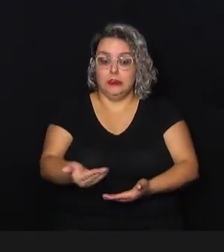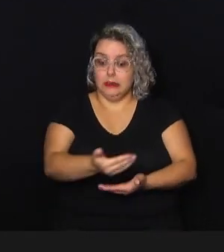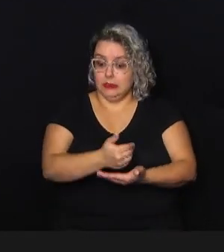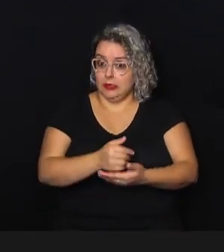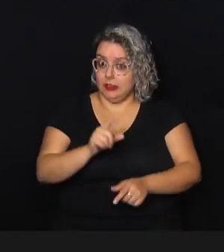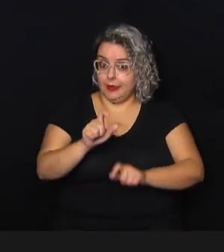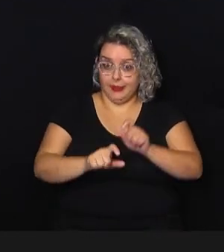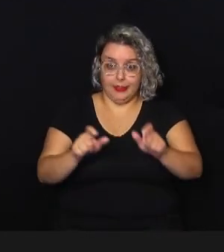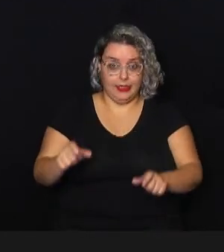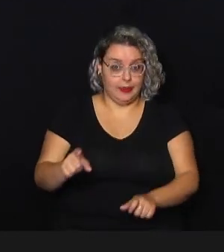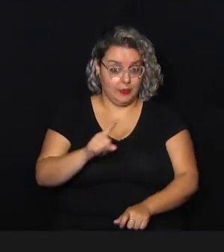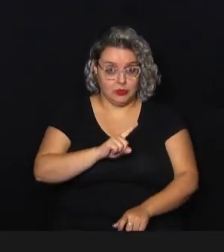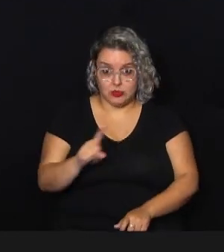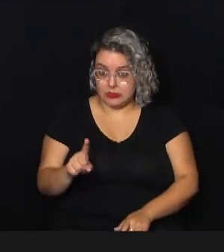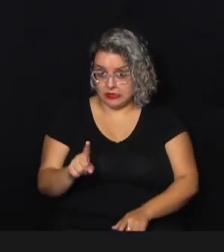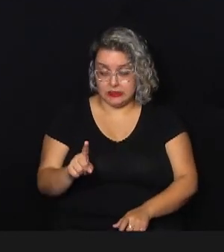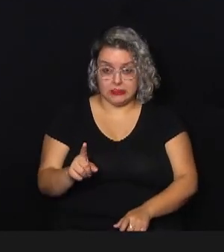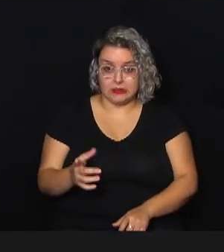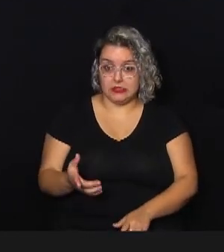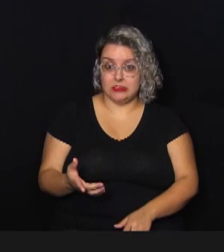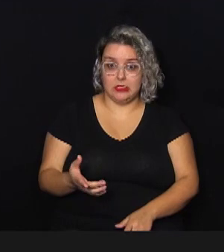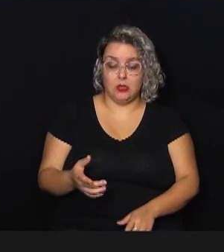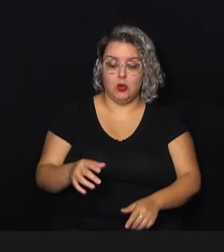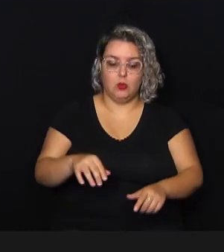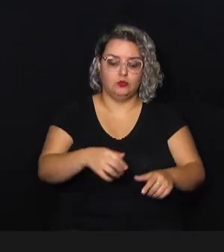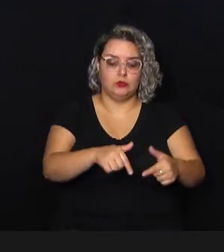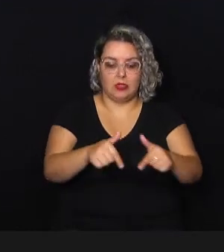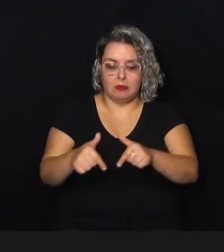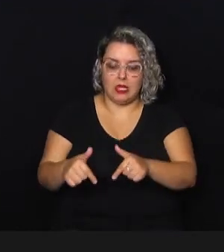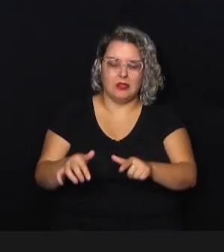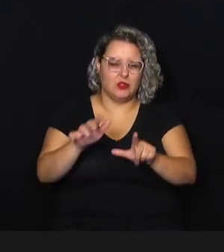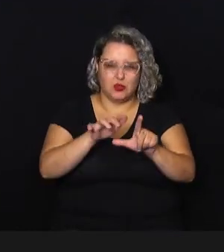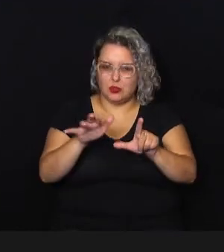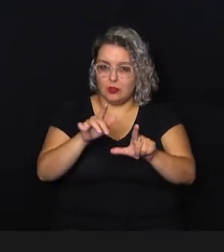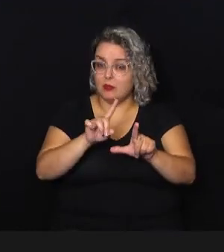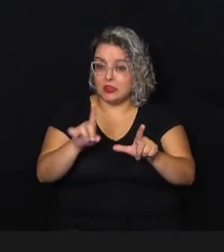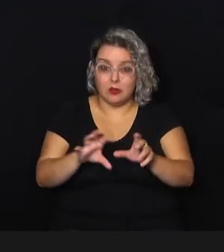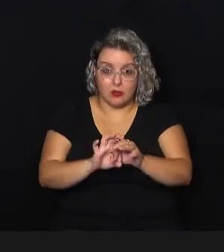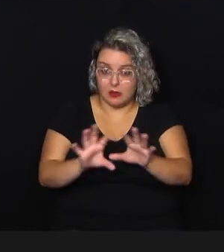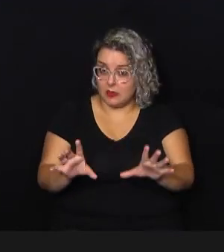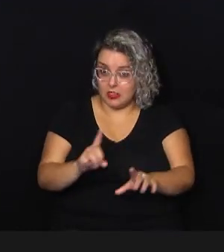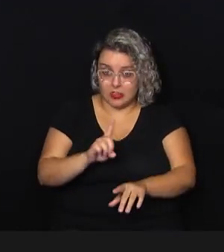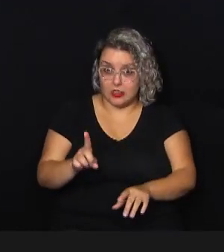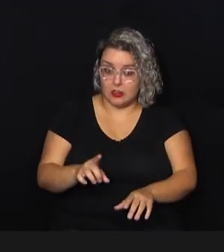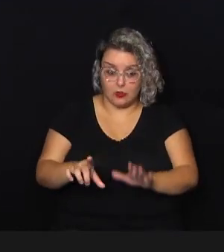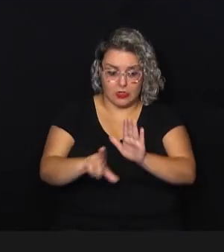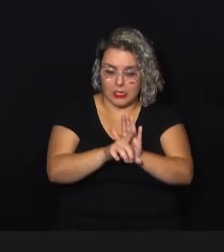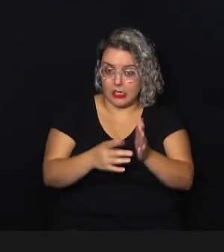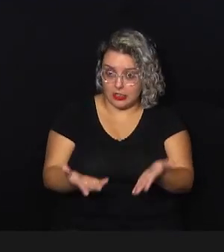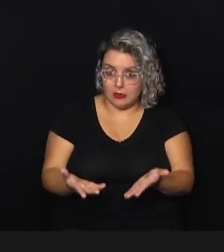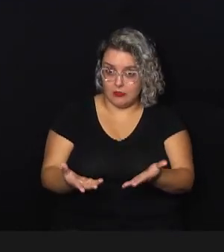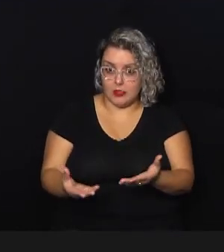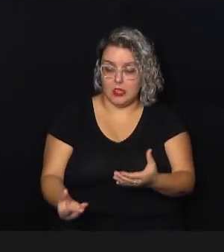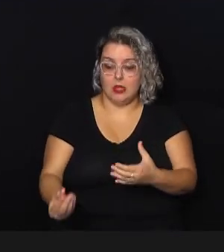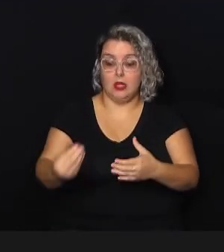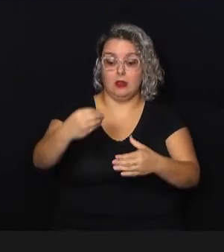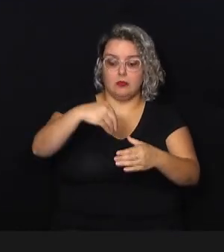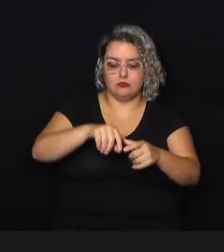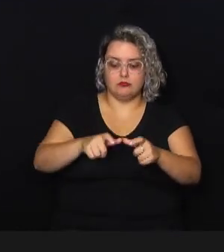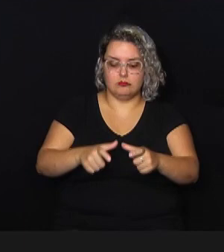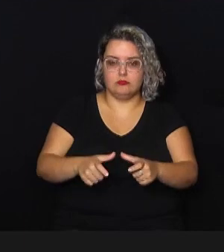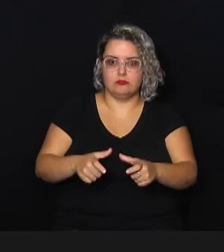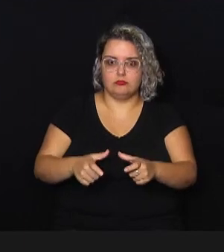servidores não legítimos, e possibilitam que essas pessoas tenham acesso a conteúdos não protegidos por direitos